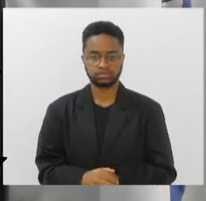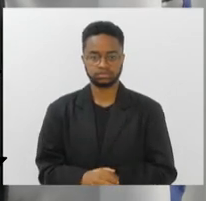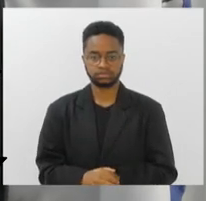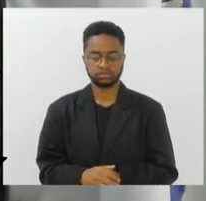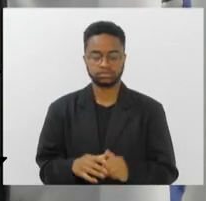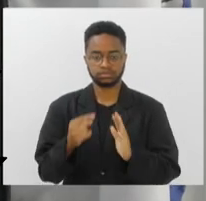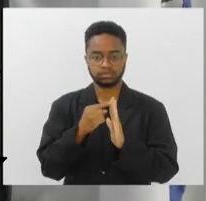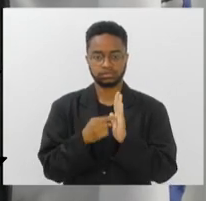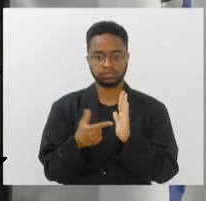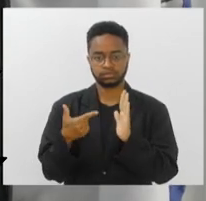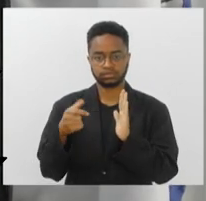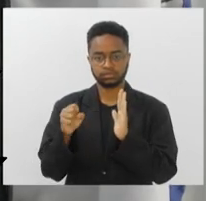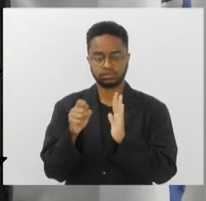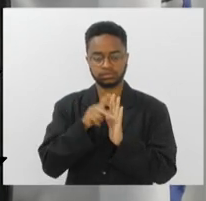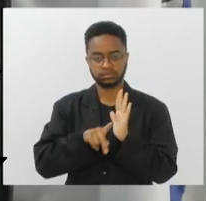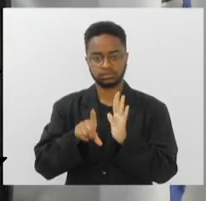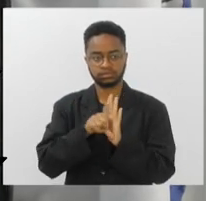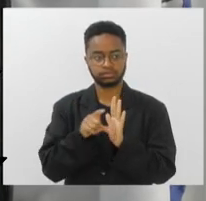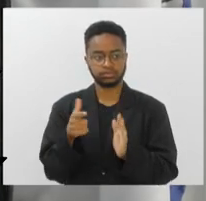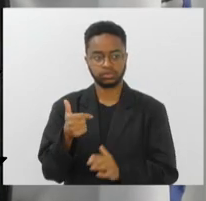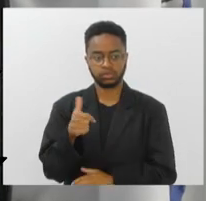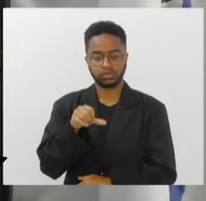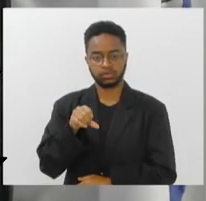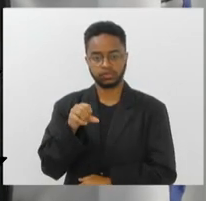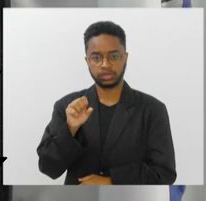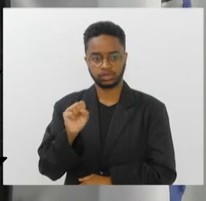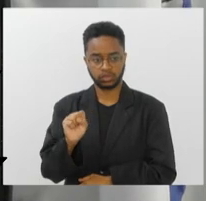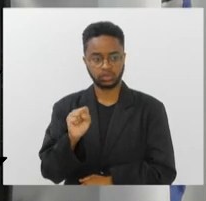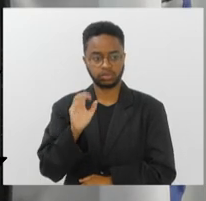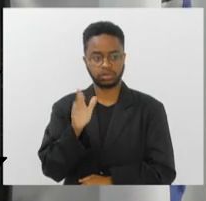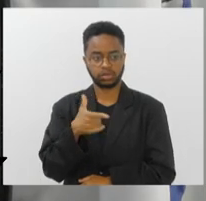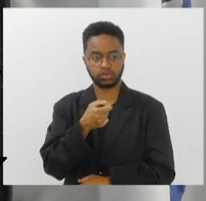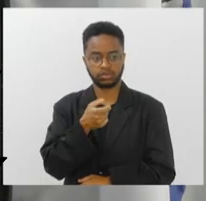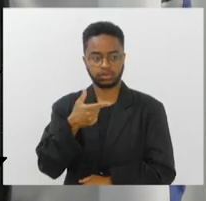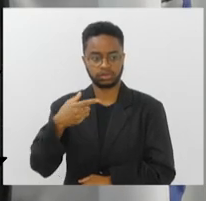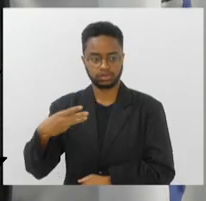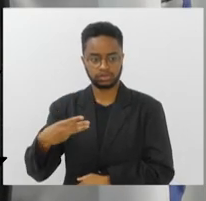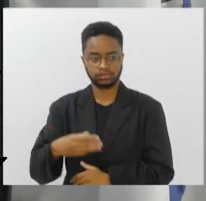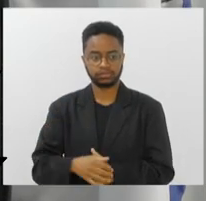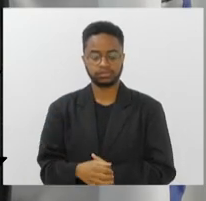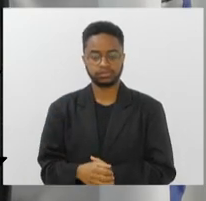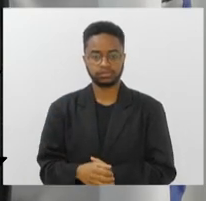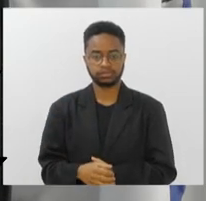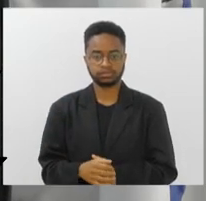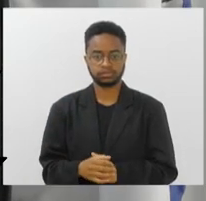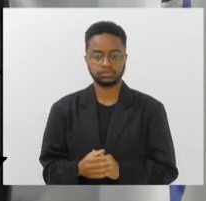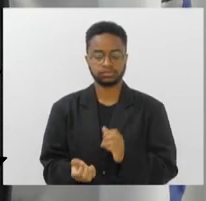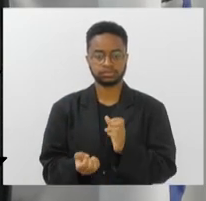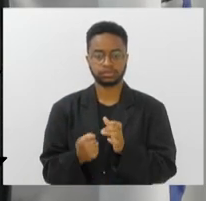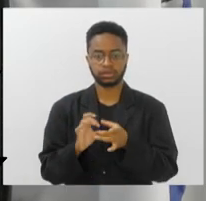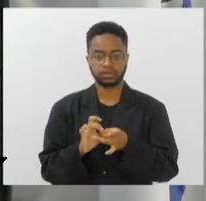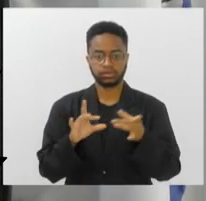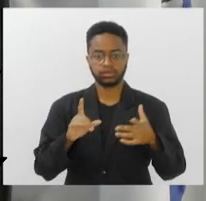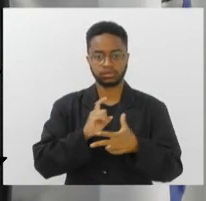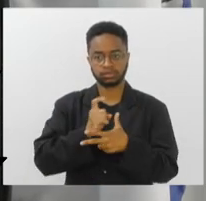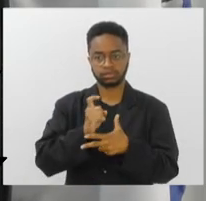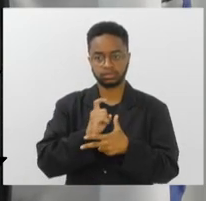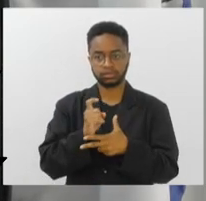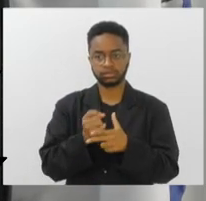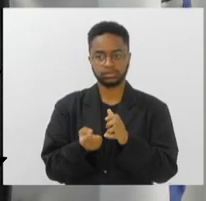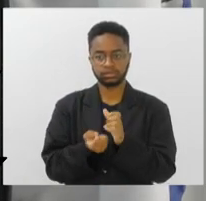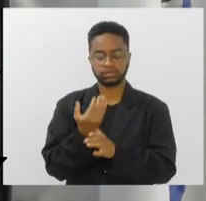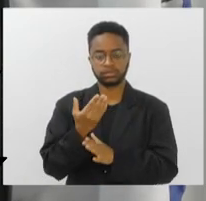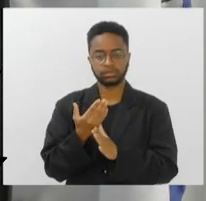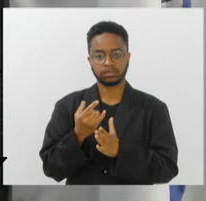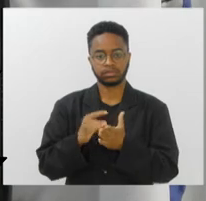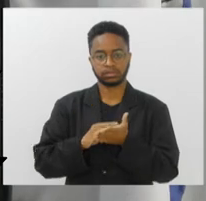Item 28 da pauta. Projeto de lei 1298 de 23, de autoria do deputado Renato Miranda, que autoriza o Poder Executivo a estabelecer termos de cooperação técnica